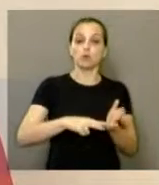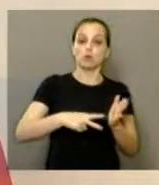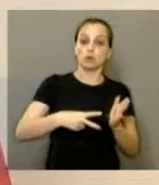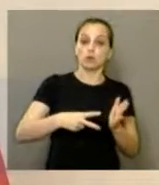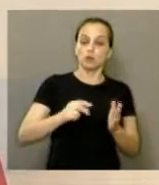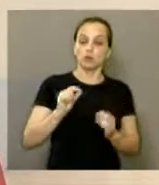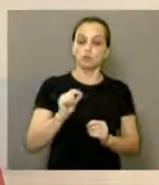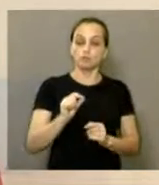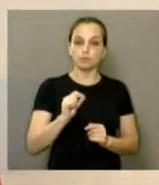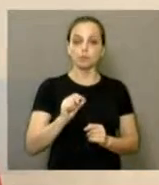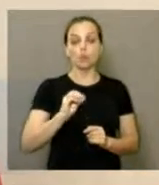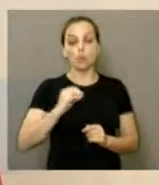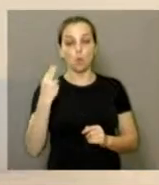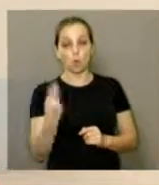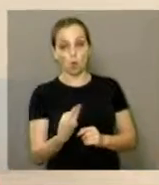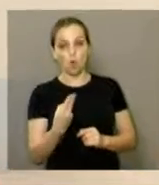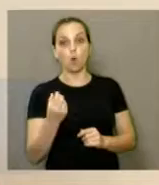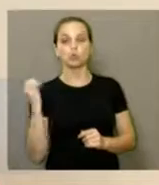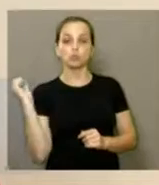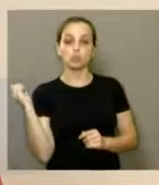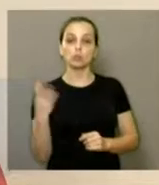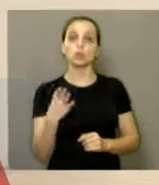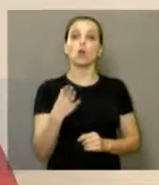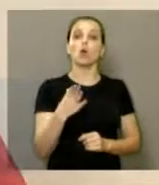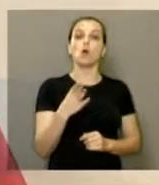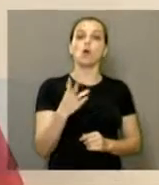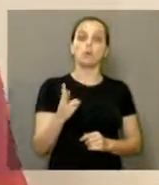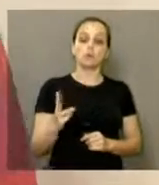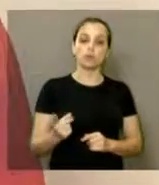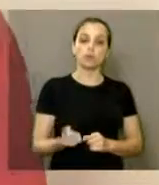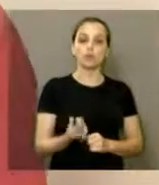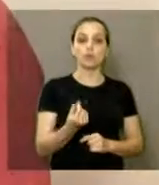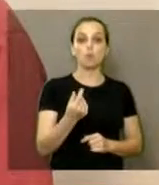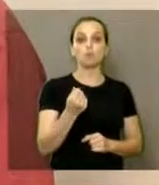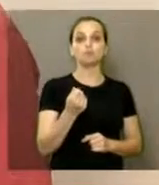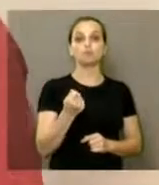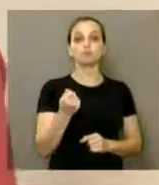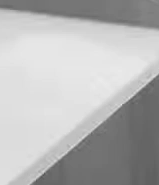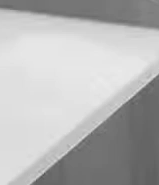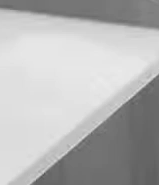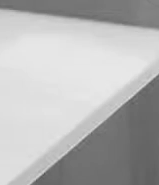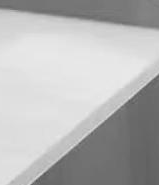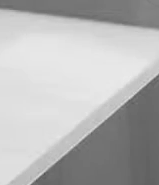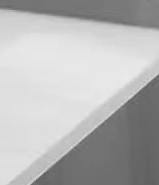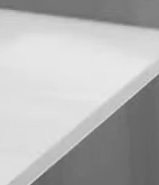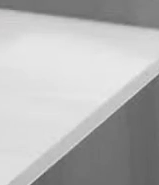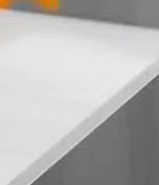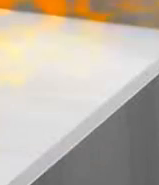através de nova cobrança da taxa de resíduo sólido. Muito obrigado e boa noite.